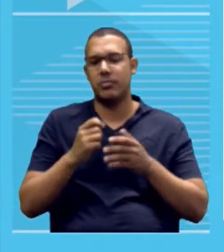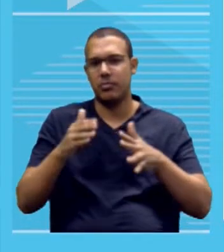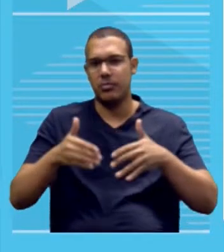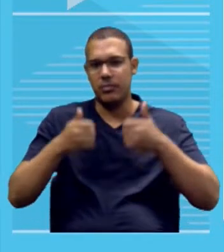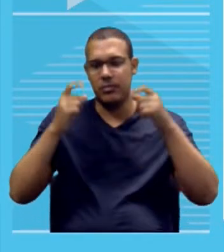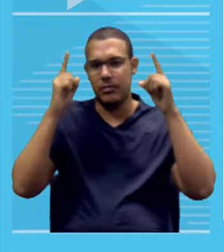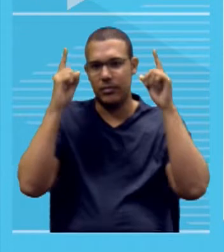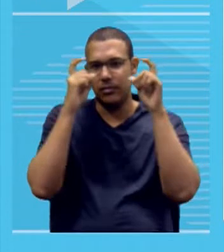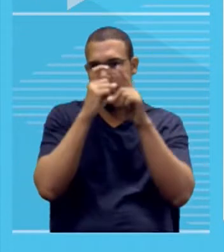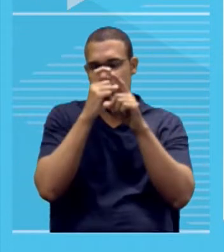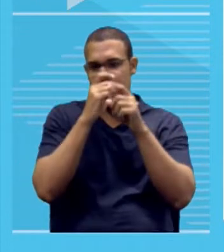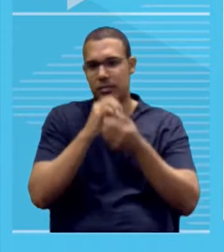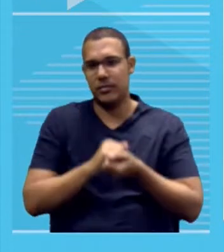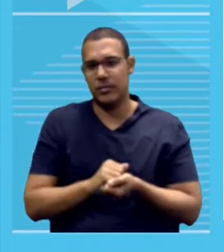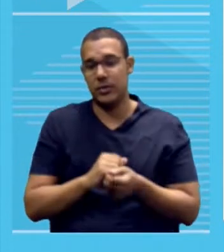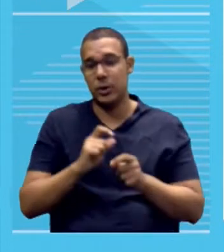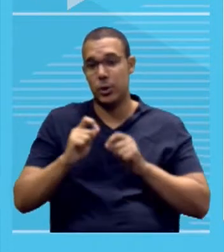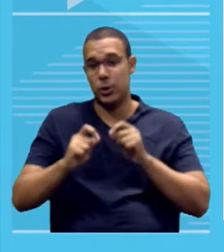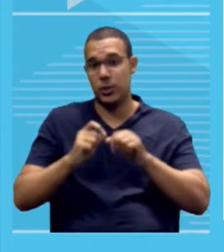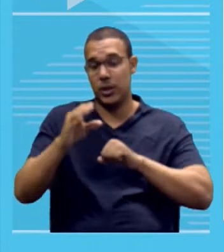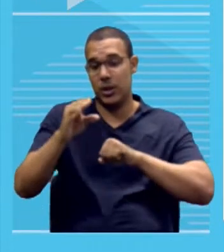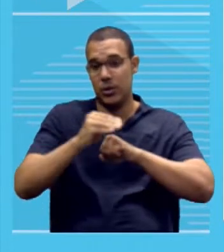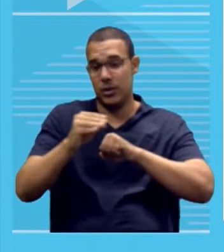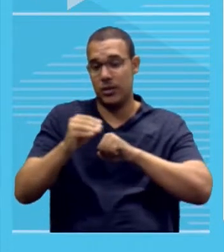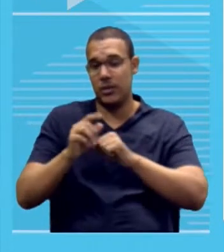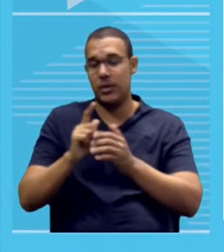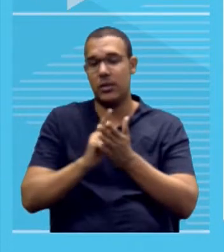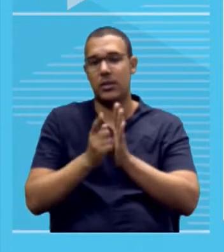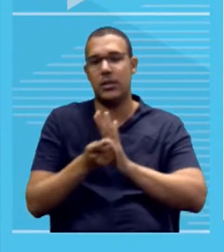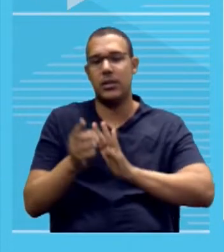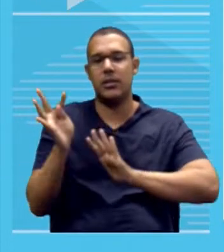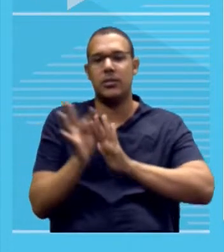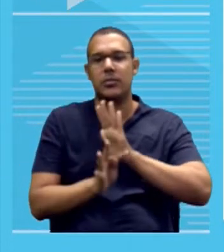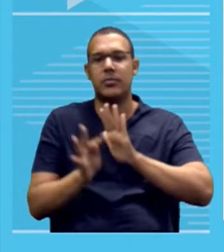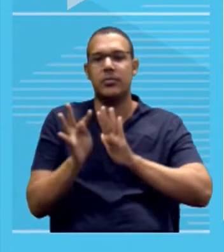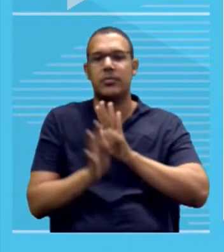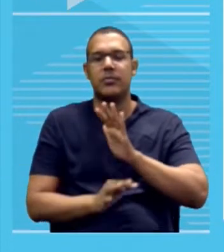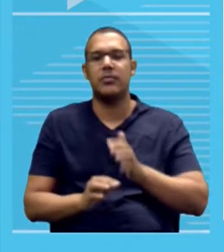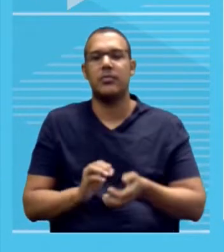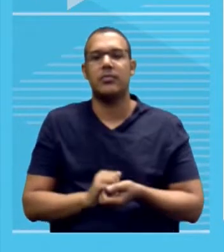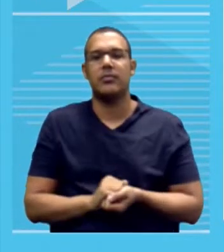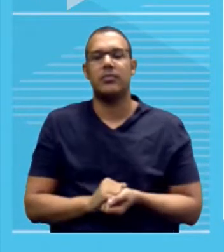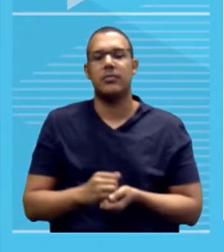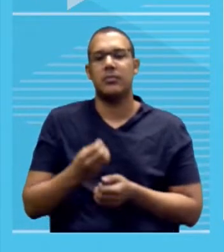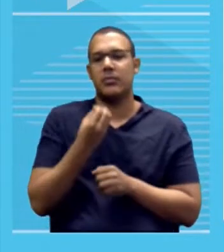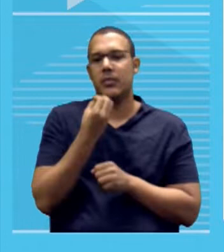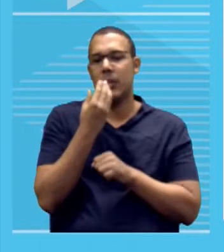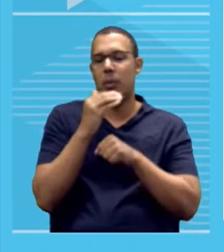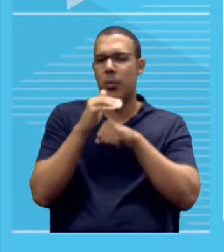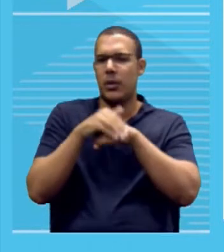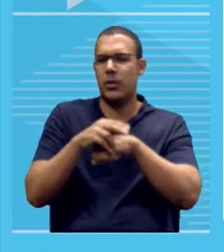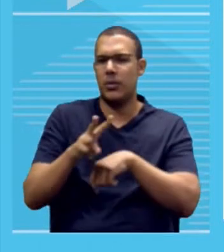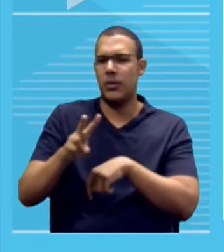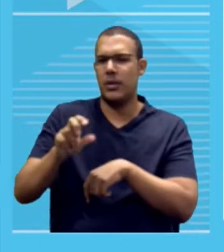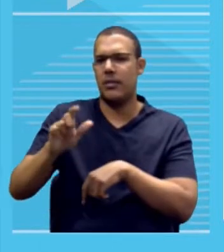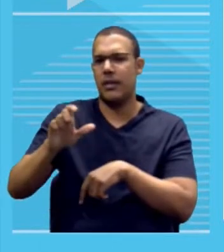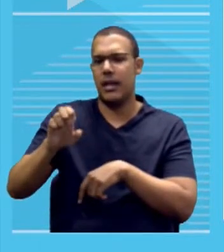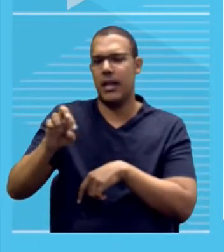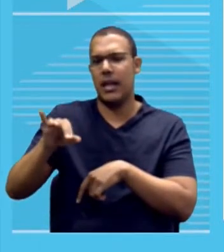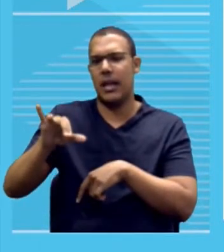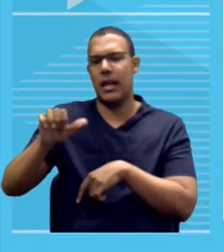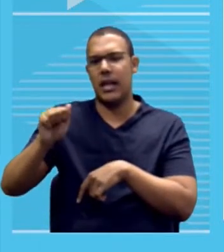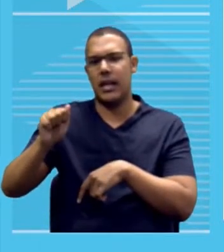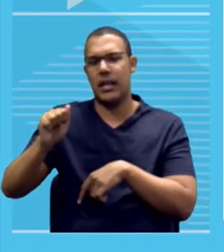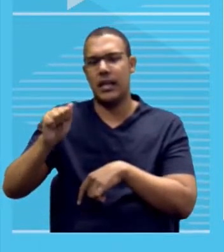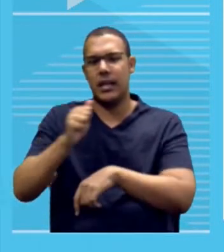a partir do conhecimento do gênero textual tudo bem muito boa noite Valéria Souza seja